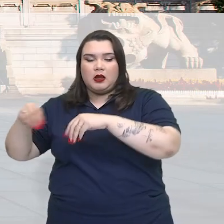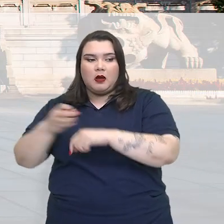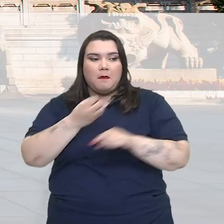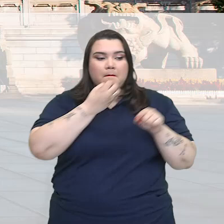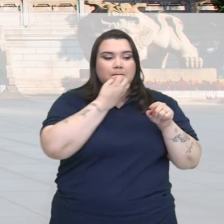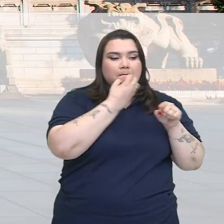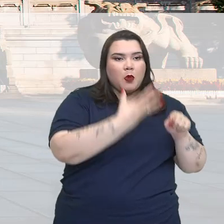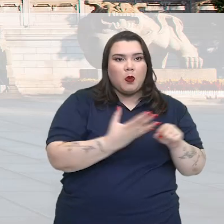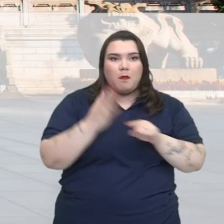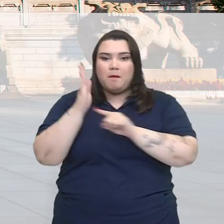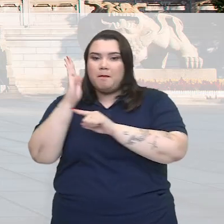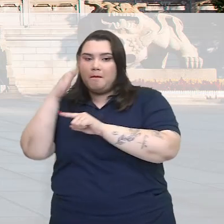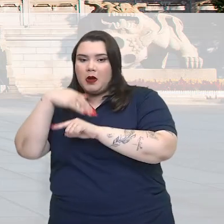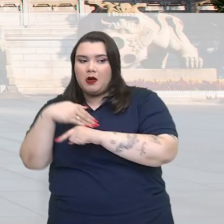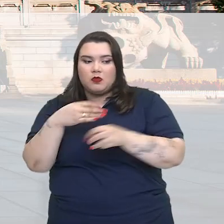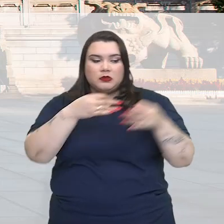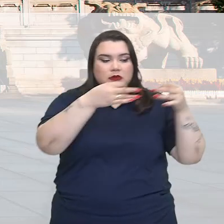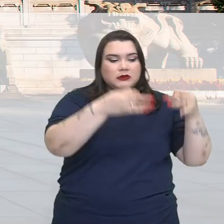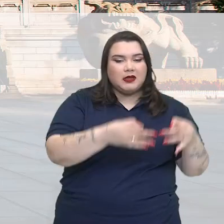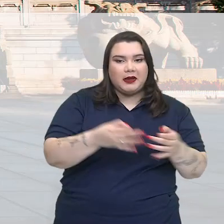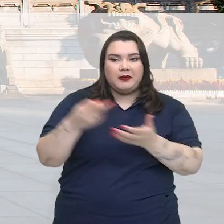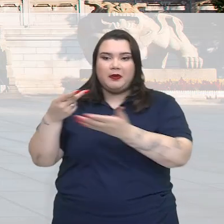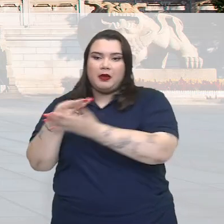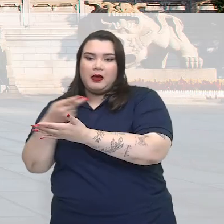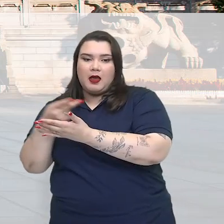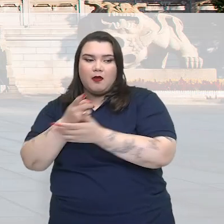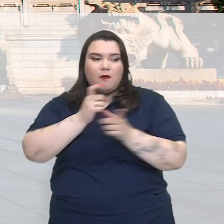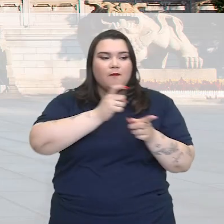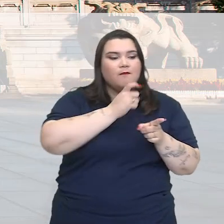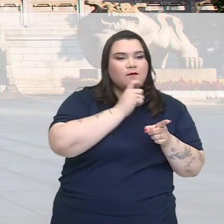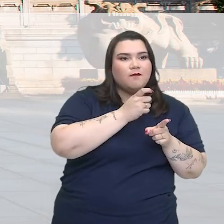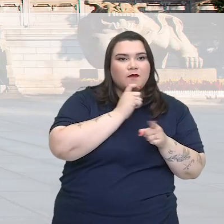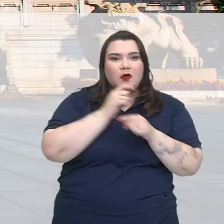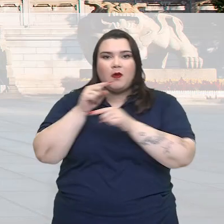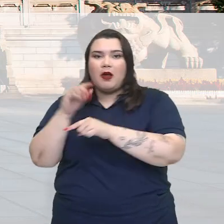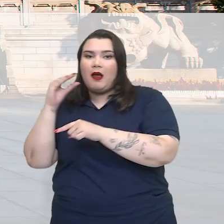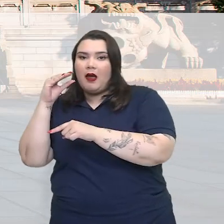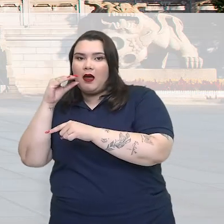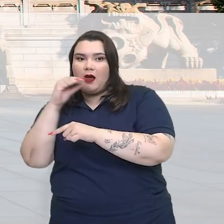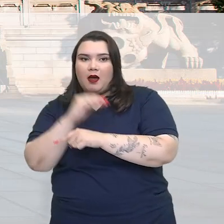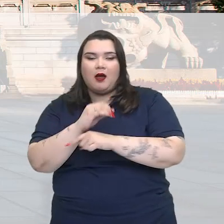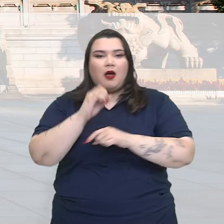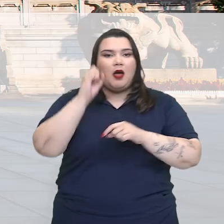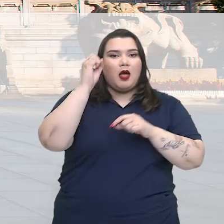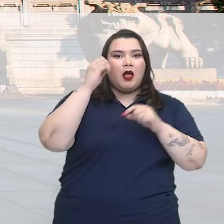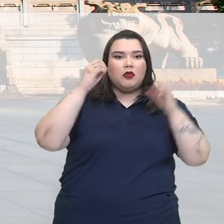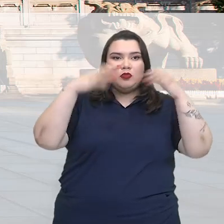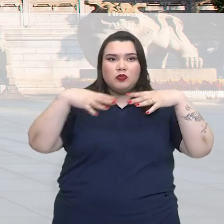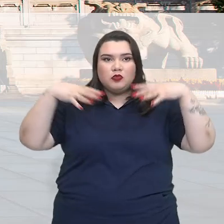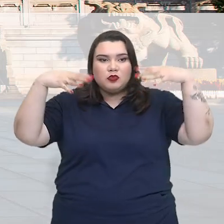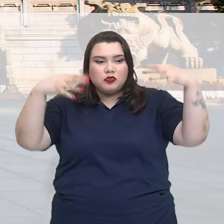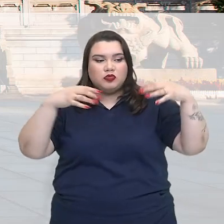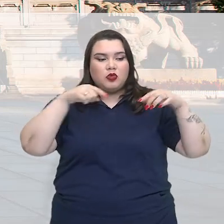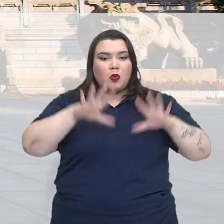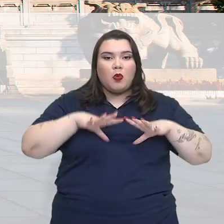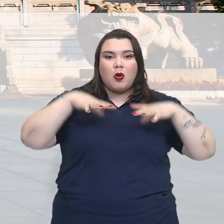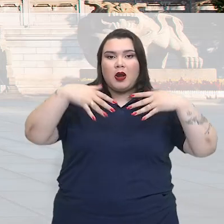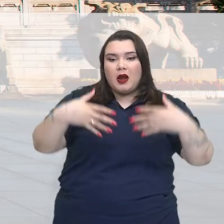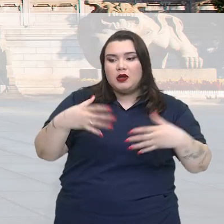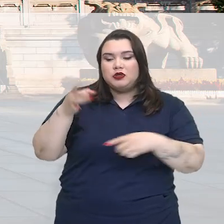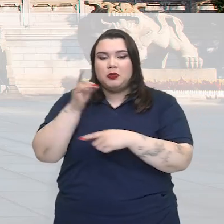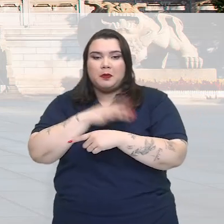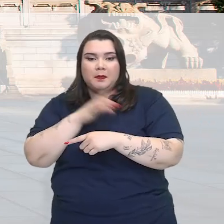e o mal, o certo e o errado, o frio e o calor, né? A luz e as trevas, a coragem e o